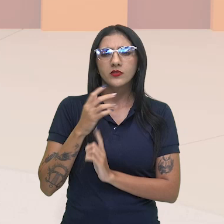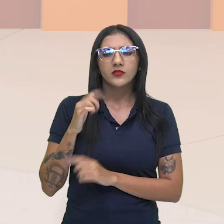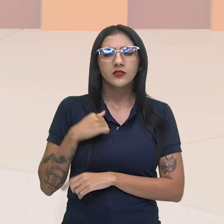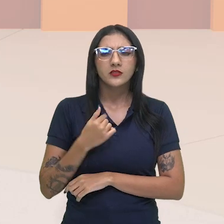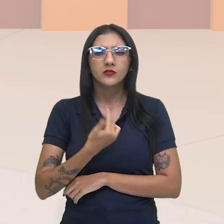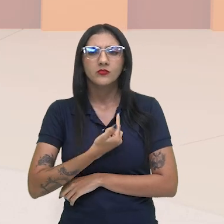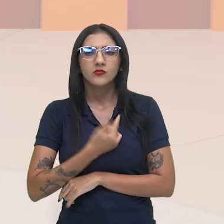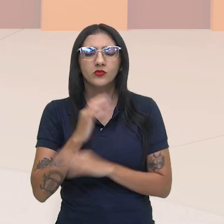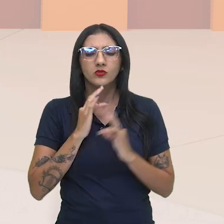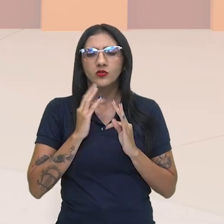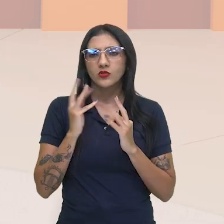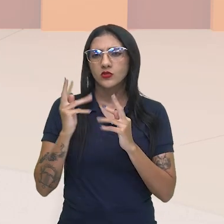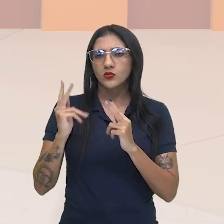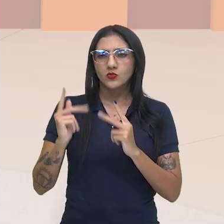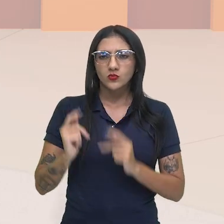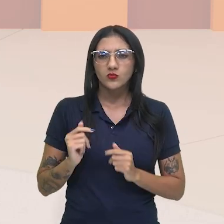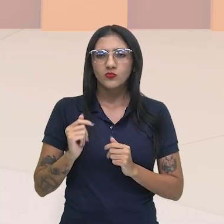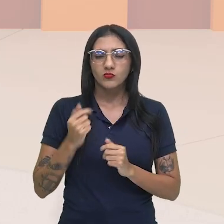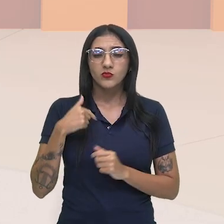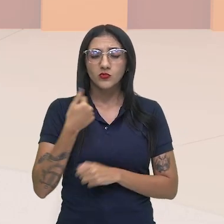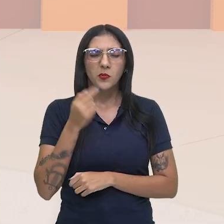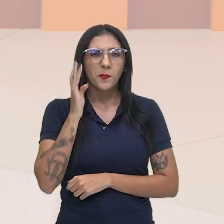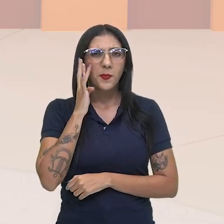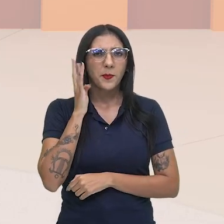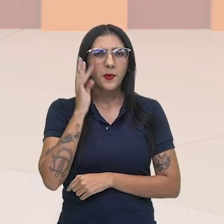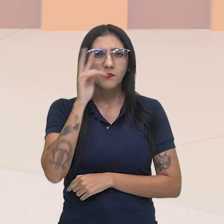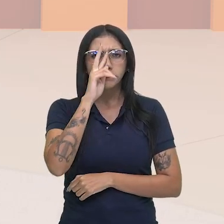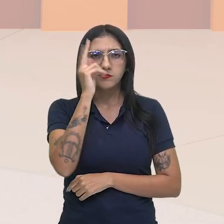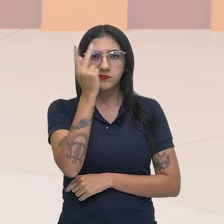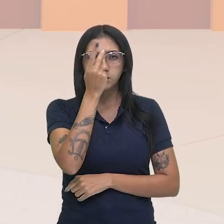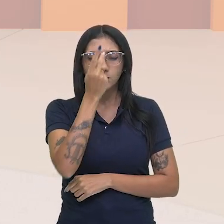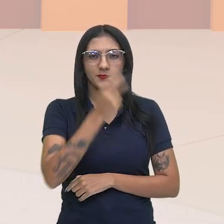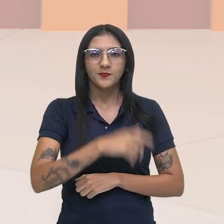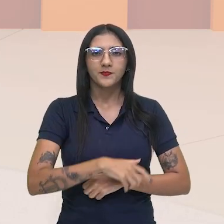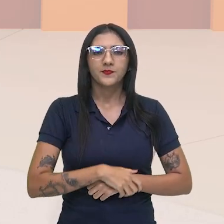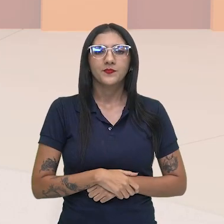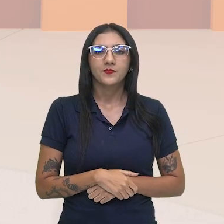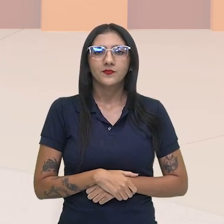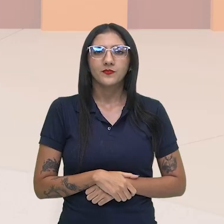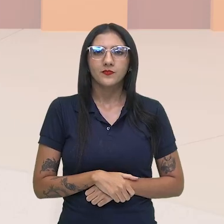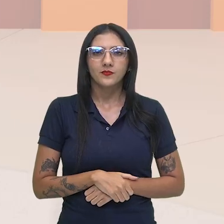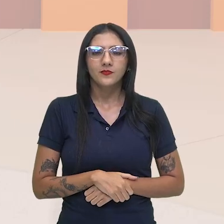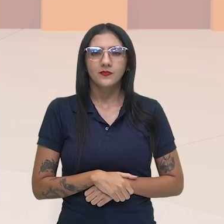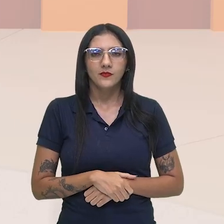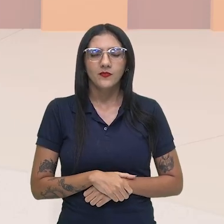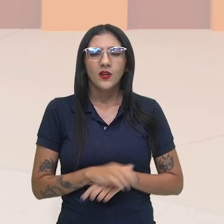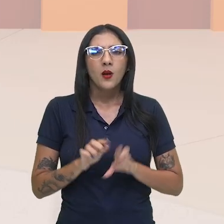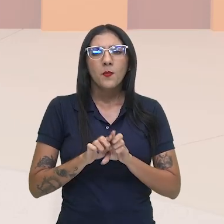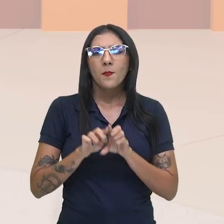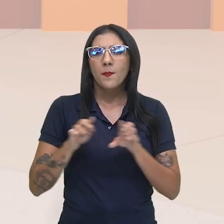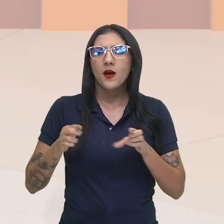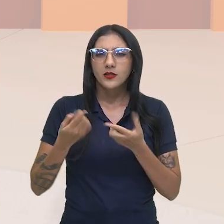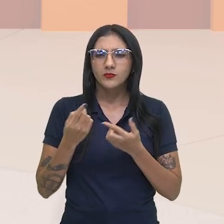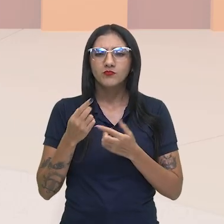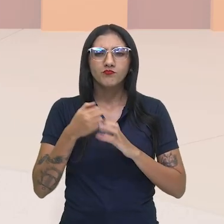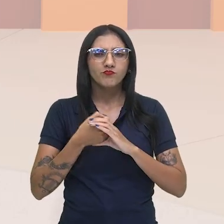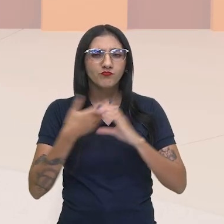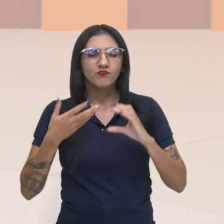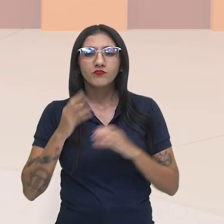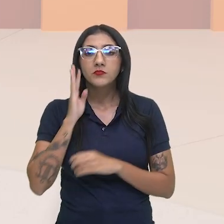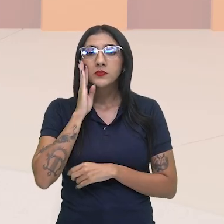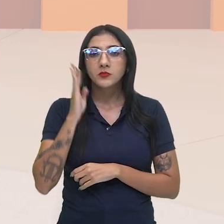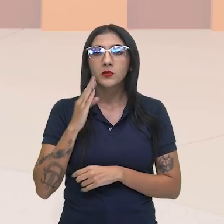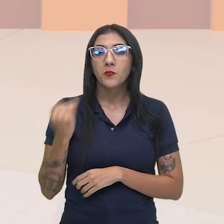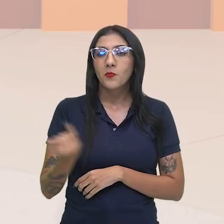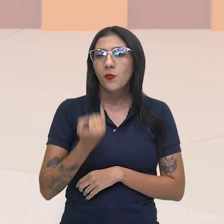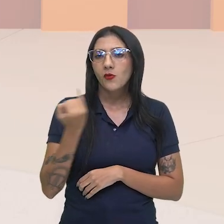os nossos corpos, docilizando as nossas mentes. Tá bom, então? Um pano de fundo para tudo isso, e que é muito